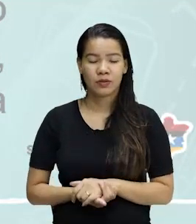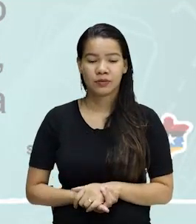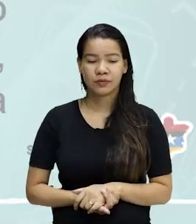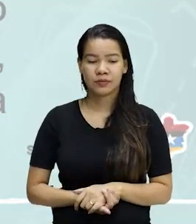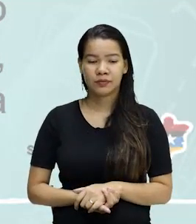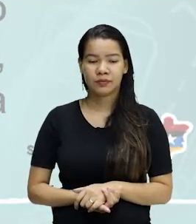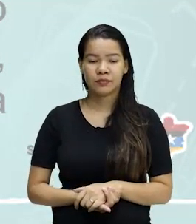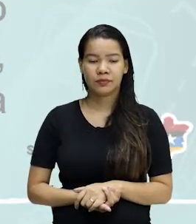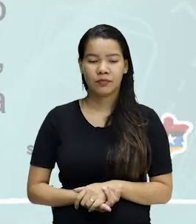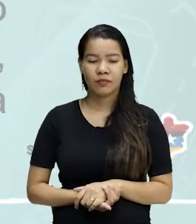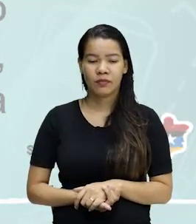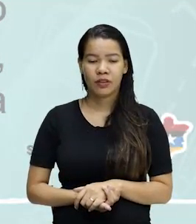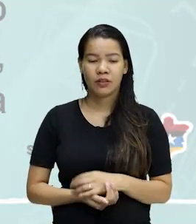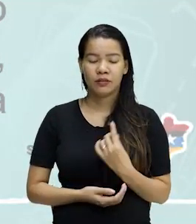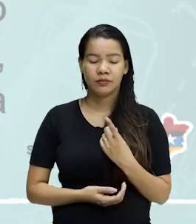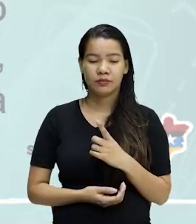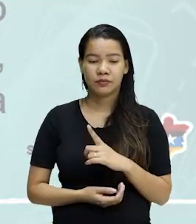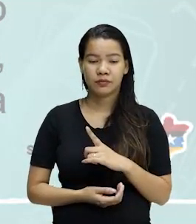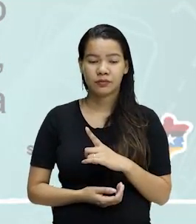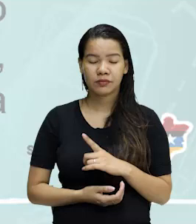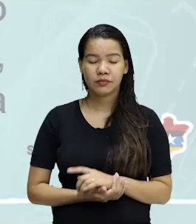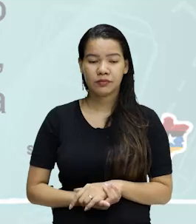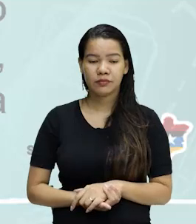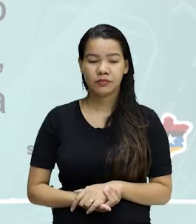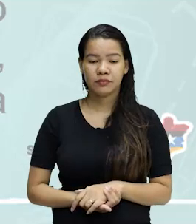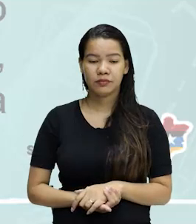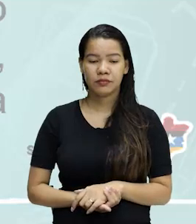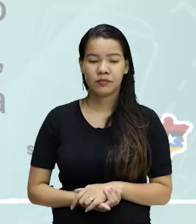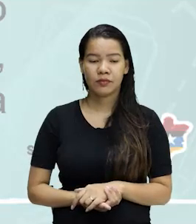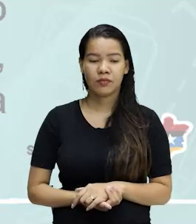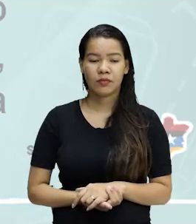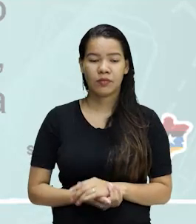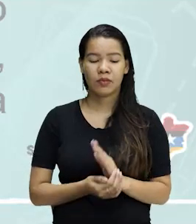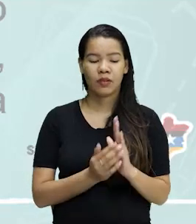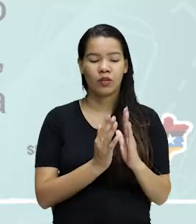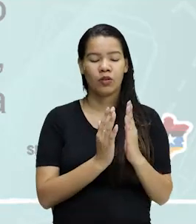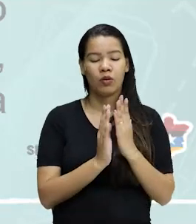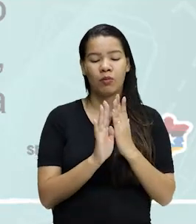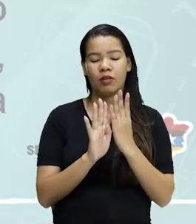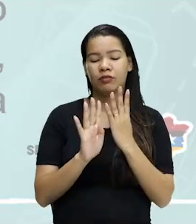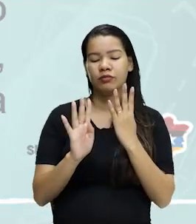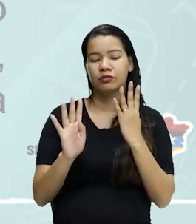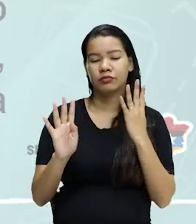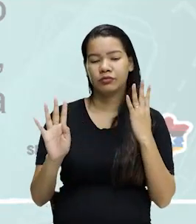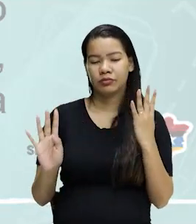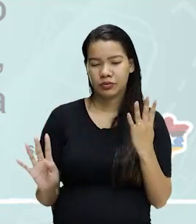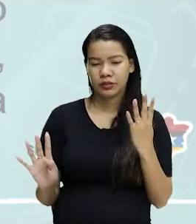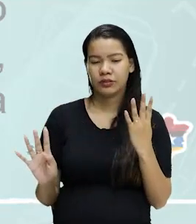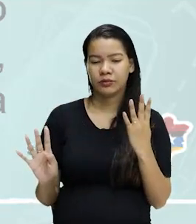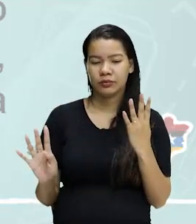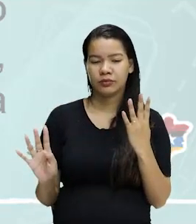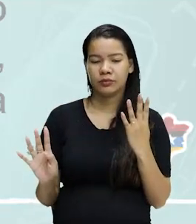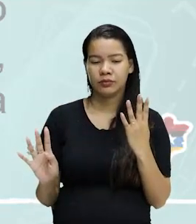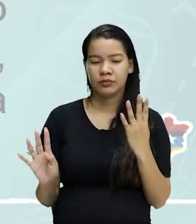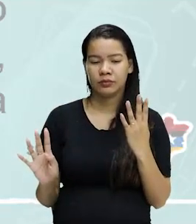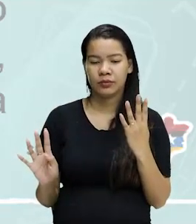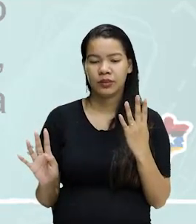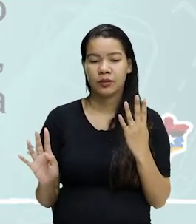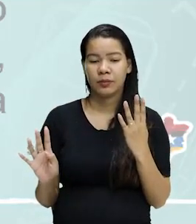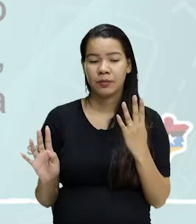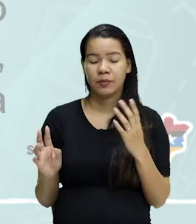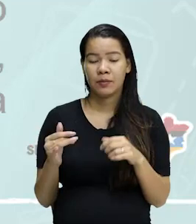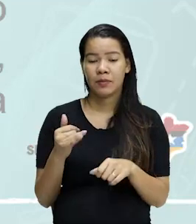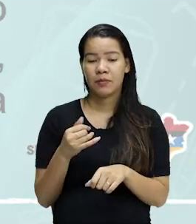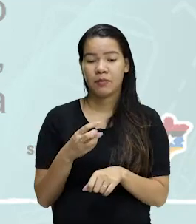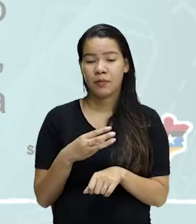só. Nós temos aqui uma fila de reatividade para os metais, ok?